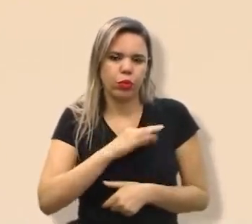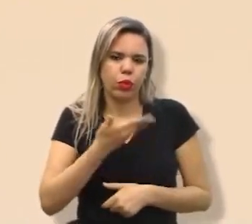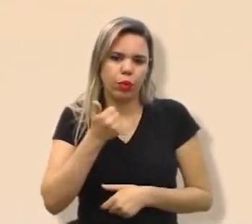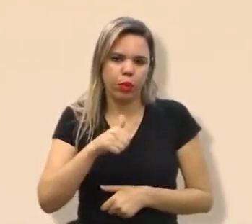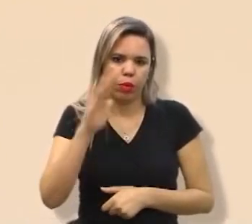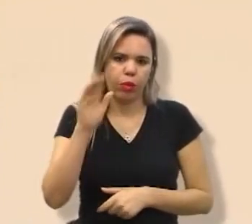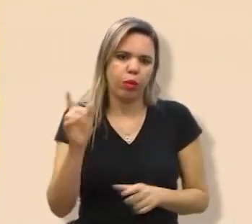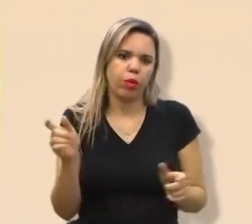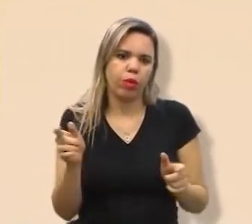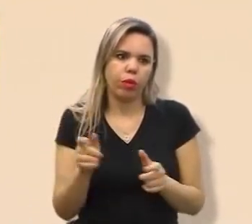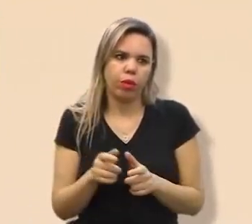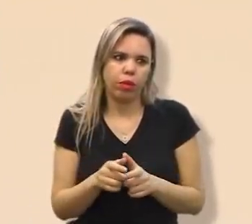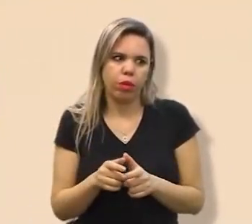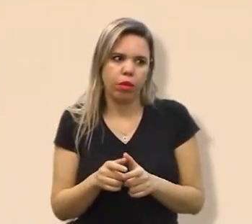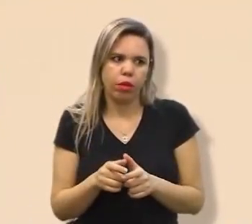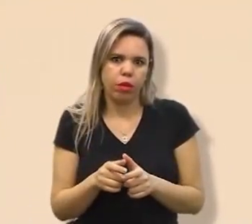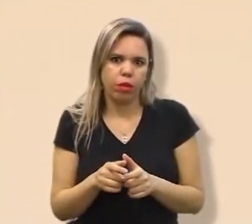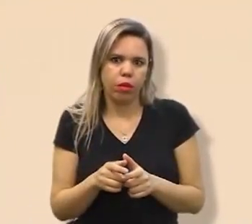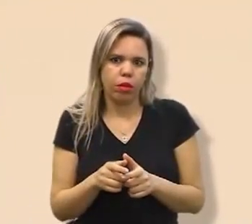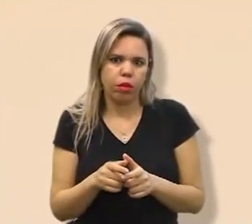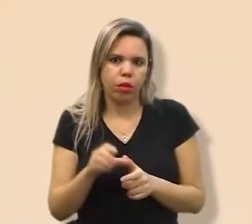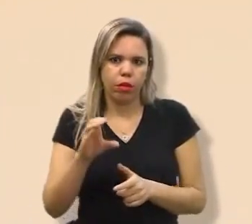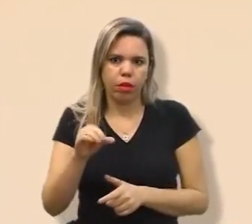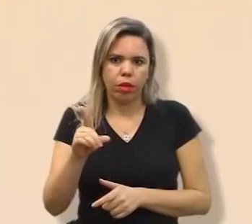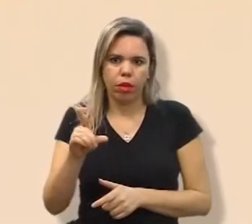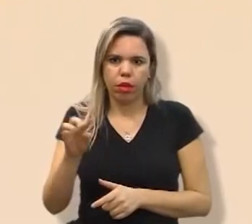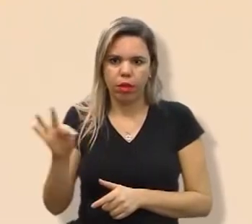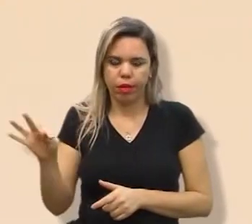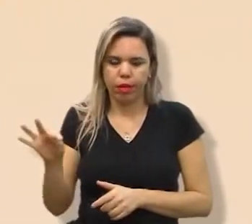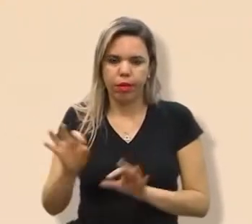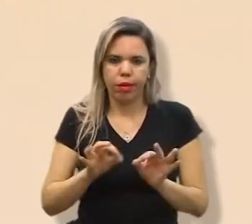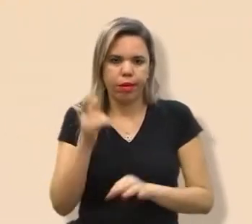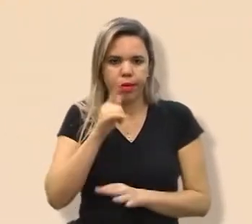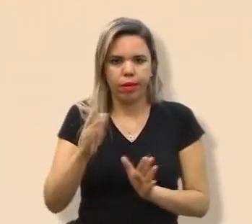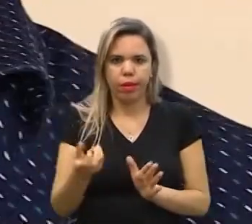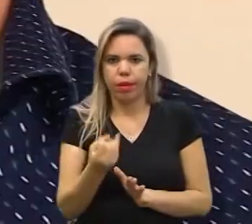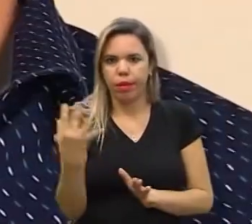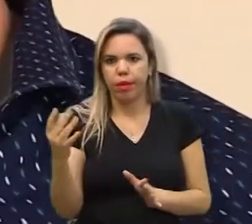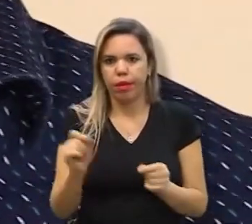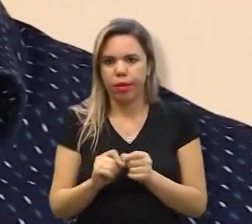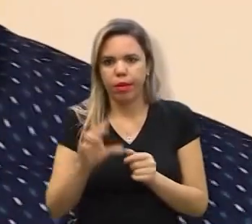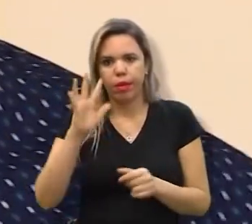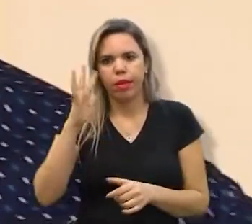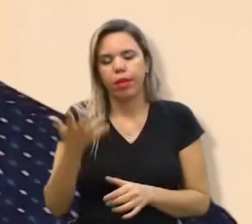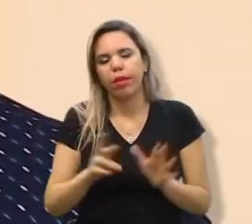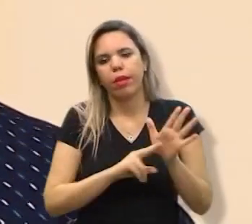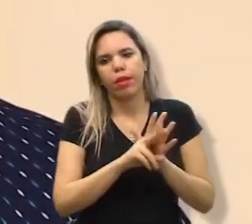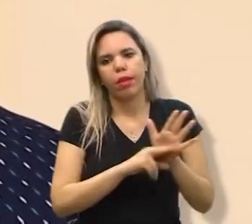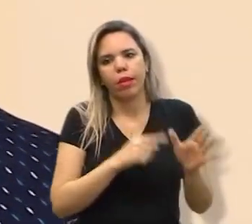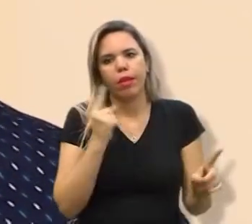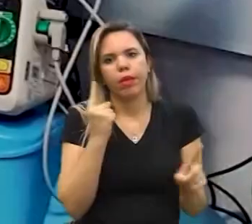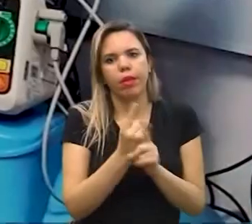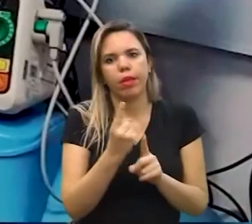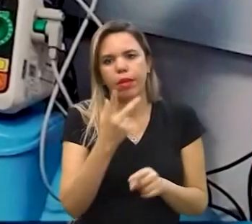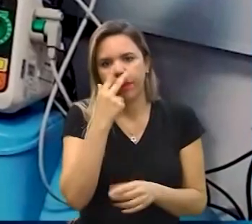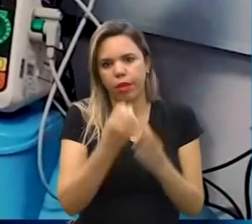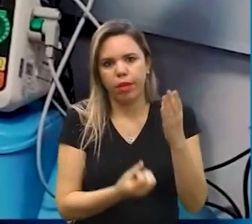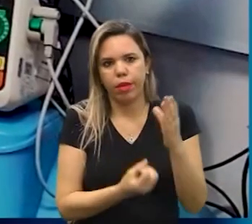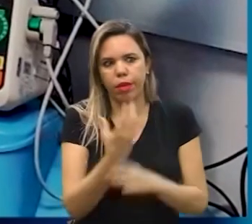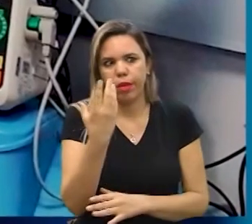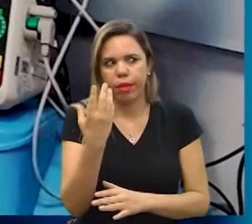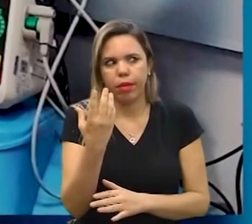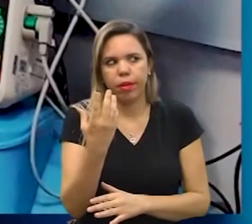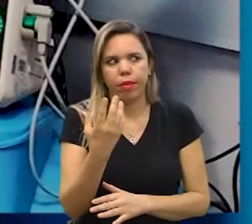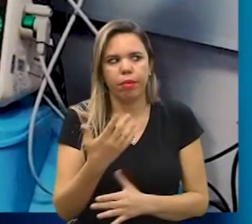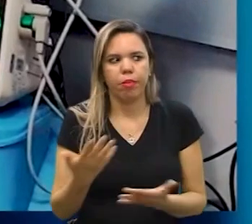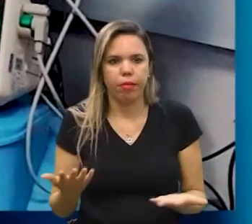poder ter um salário um pouquinho menor, além daquele do CLT, porque eu ganho por produção também. A saída que o biólogo encontrou e que apareceu